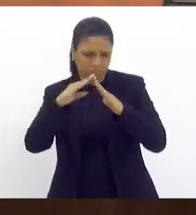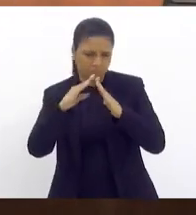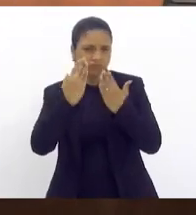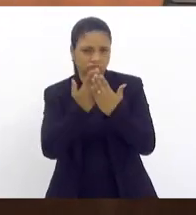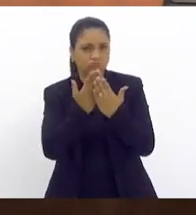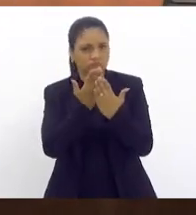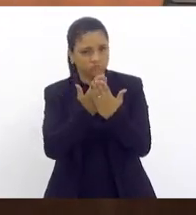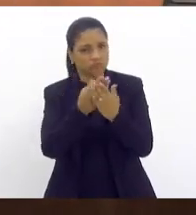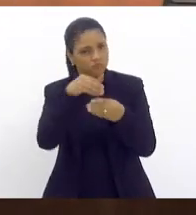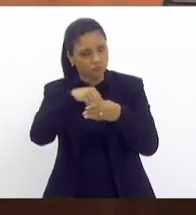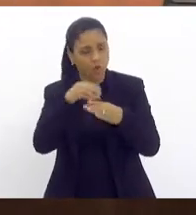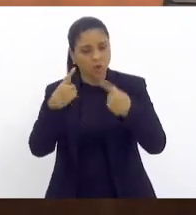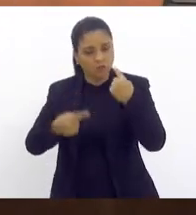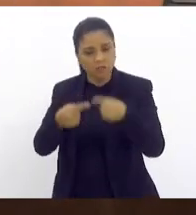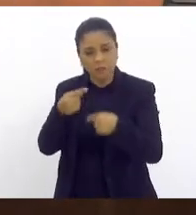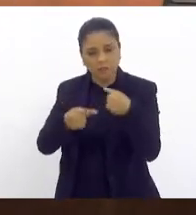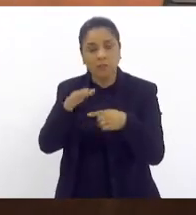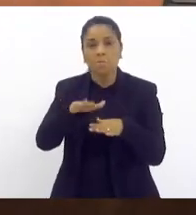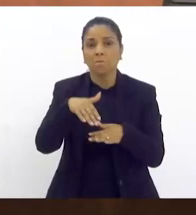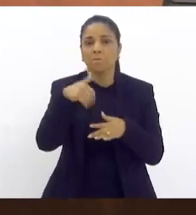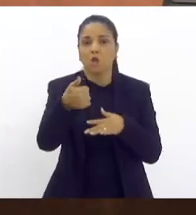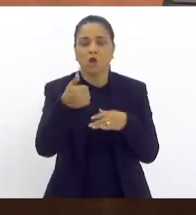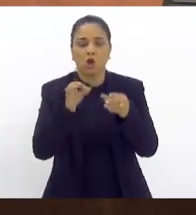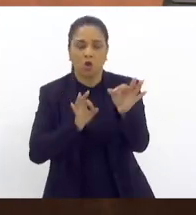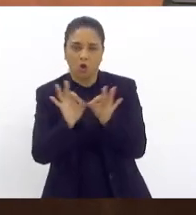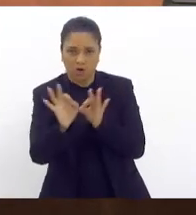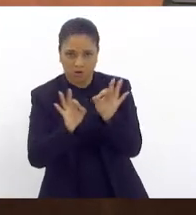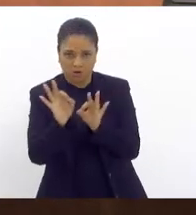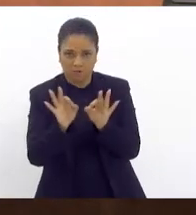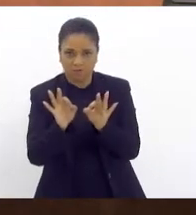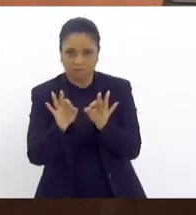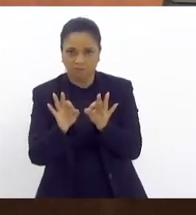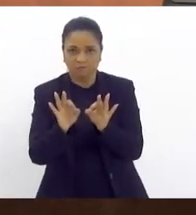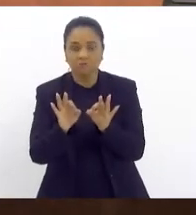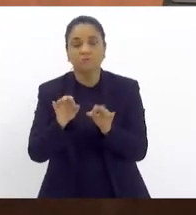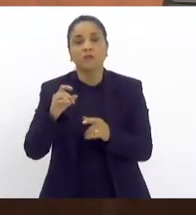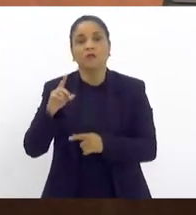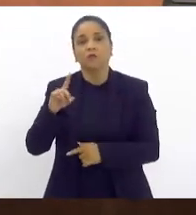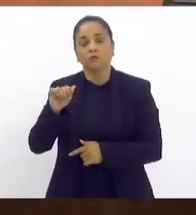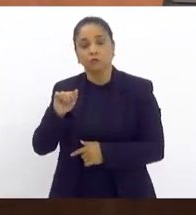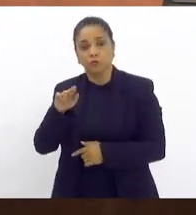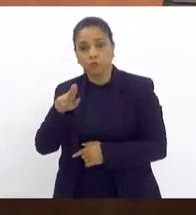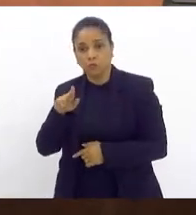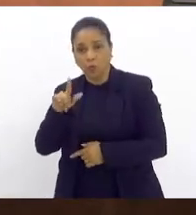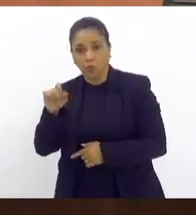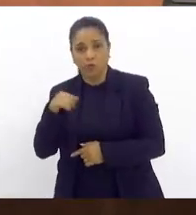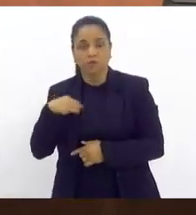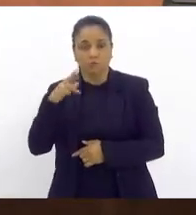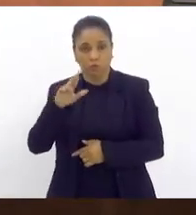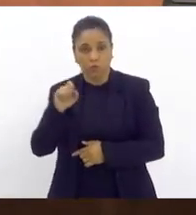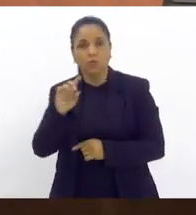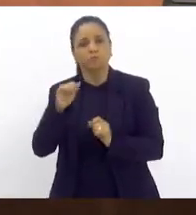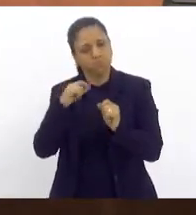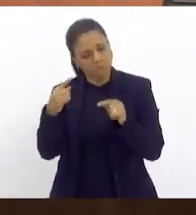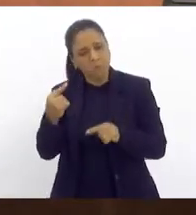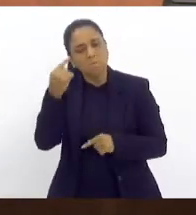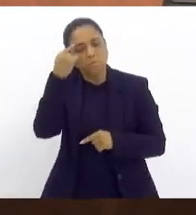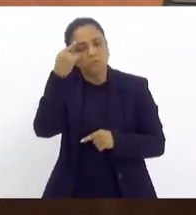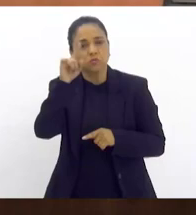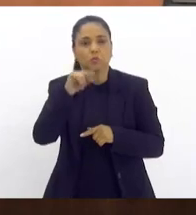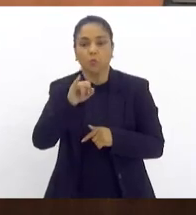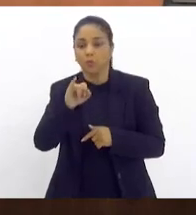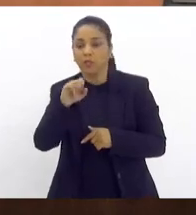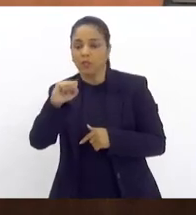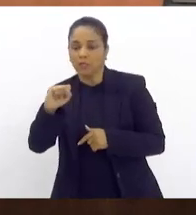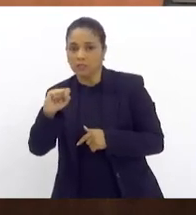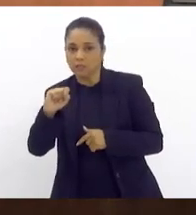em segunda discussão como isso pode ser melhor organizado Deputado Douglas ruas falou da importância do início acho que a gente pode pensar é